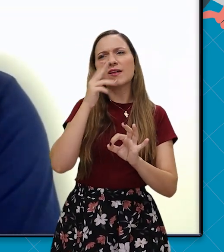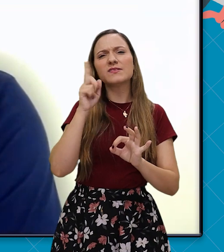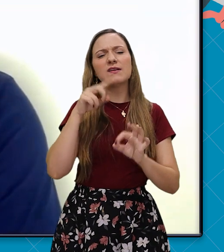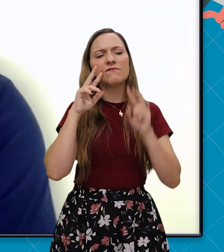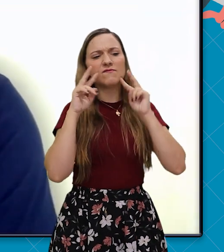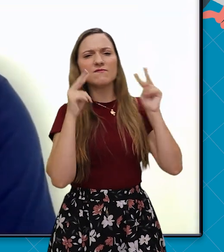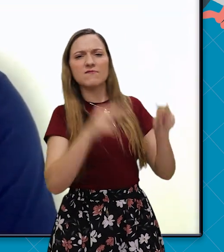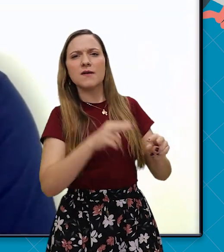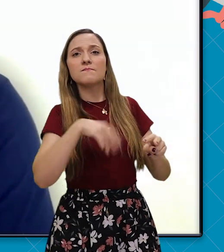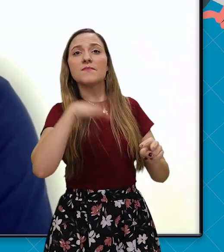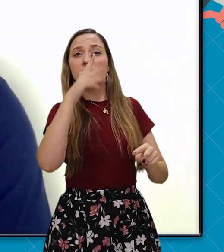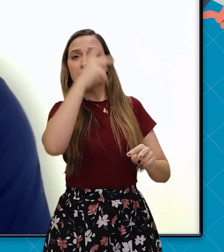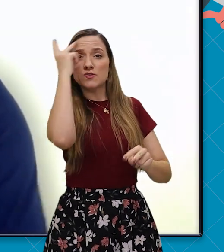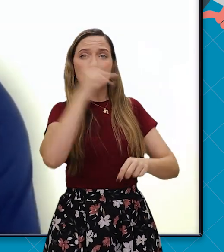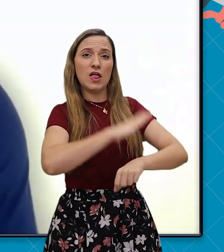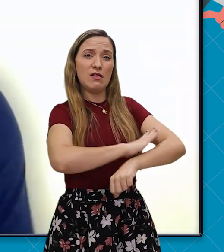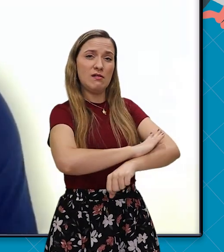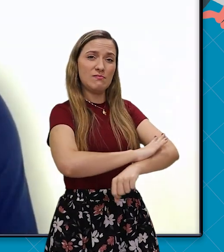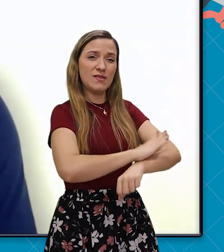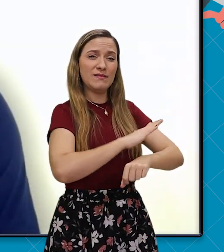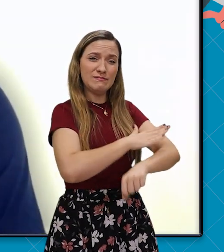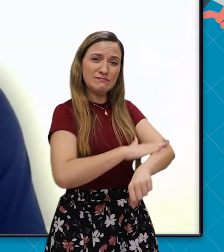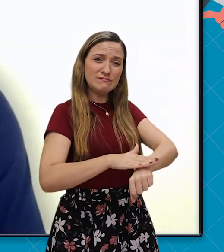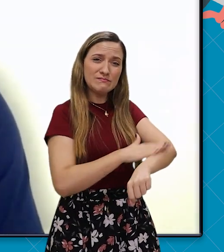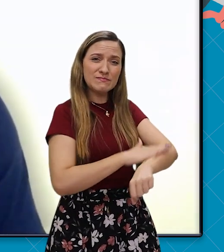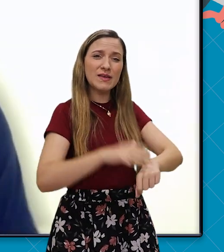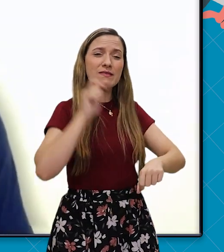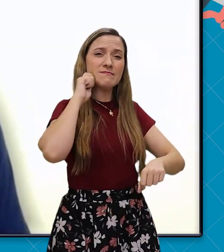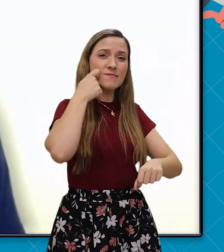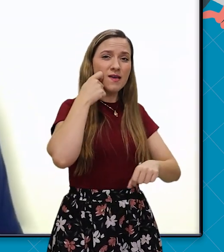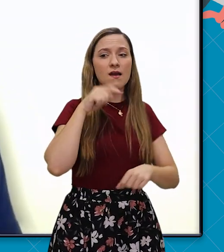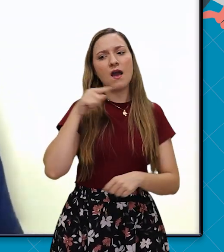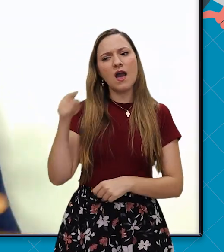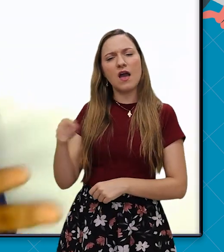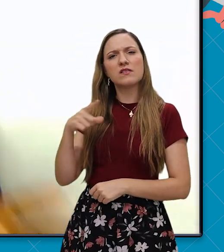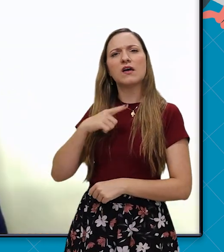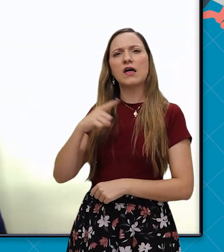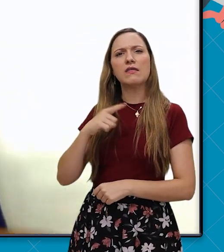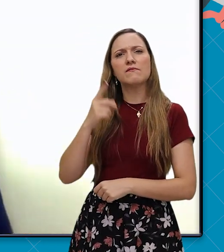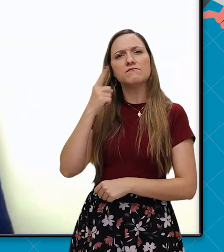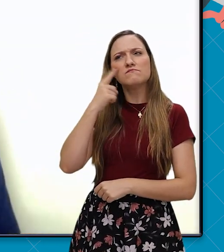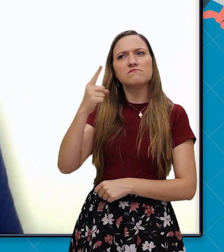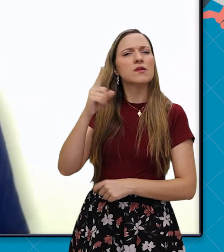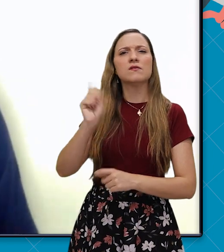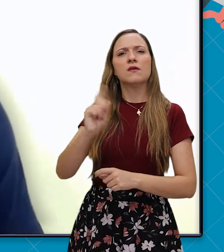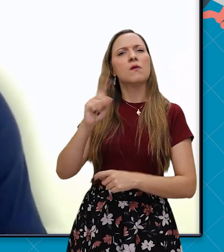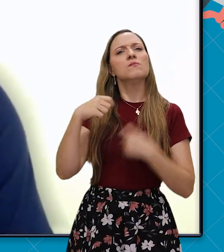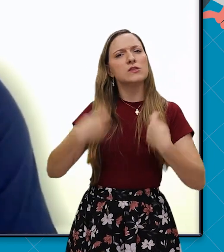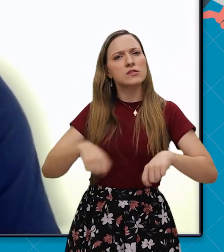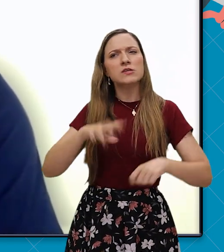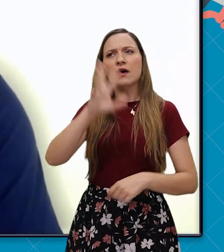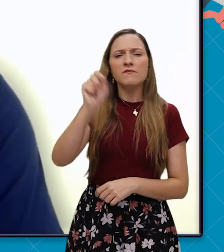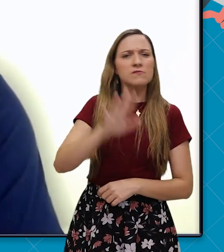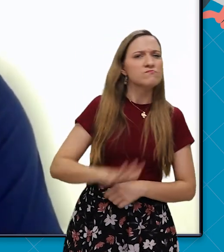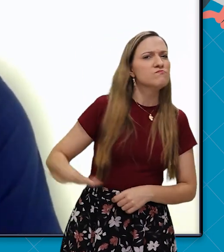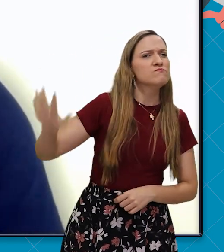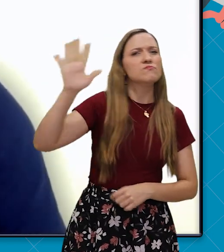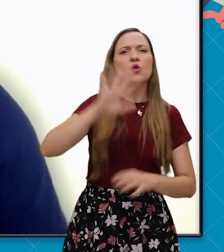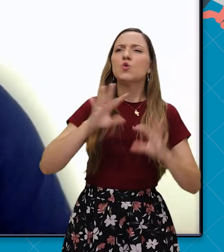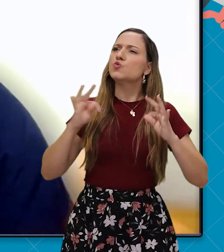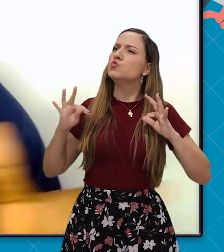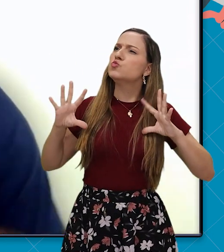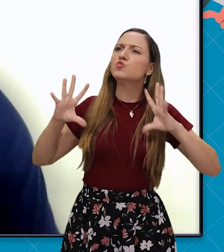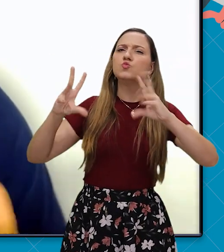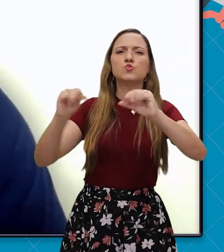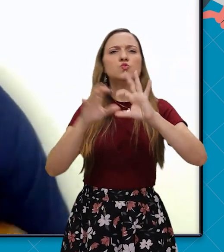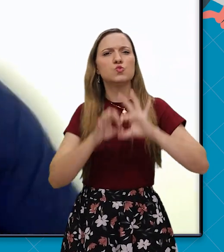via muito pelas pessoas negras. Já o conceito de panafricano de Krumman ele visava uma união